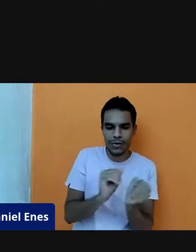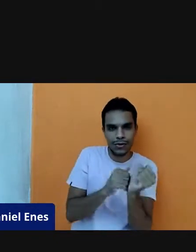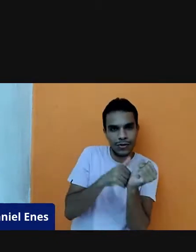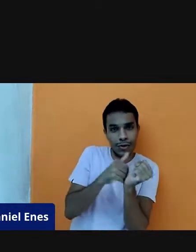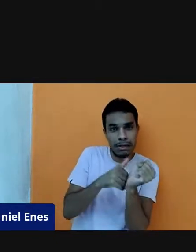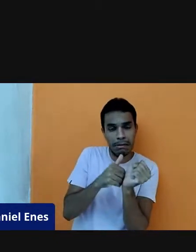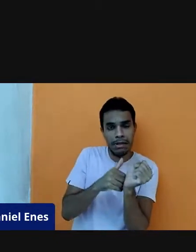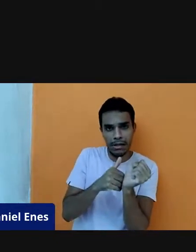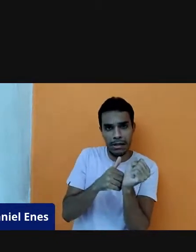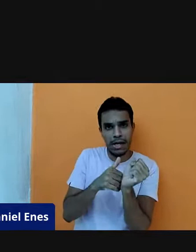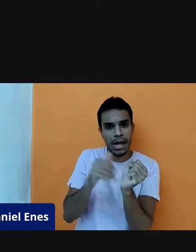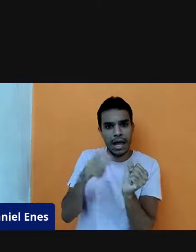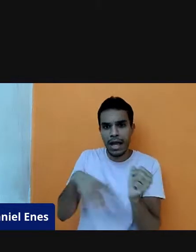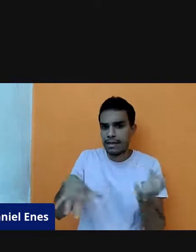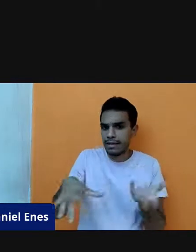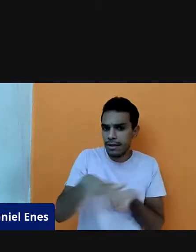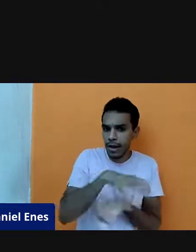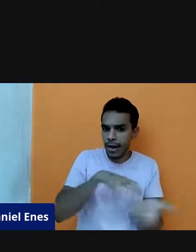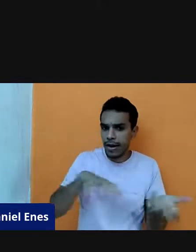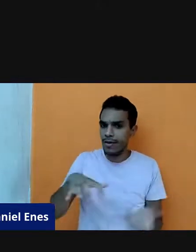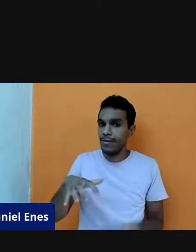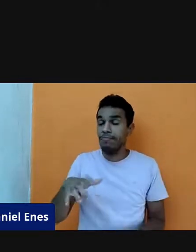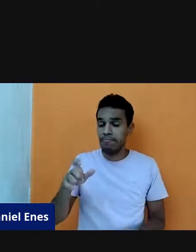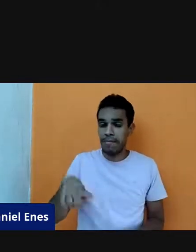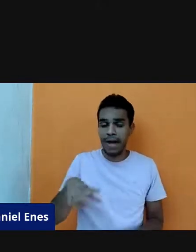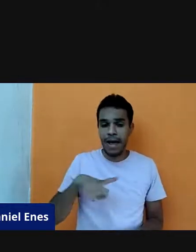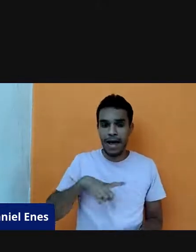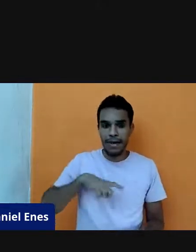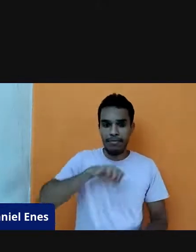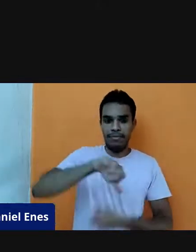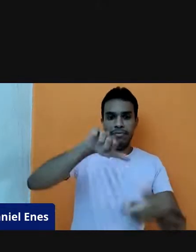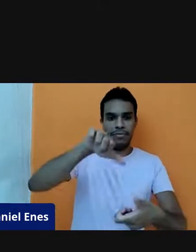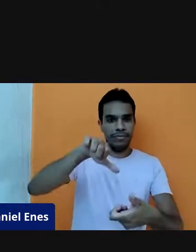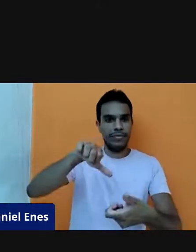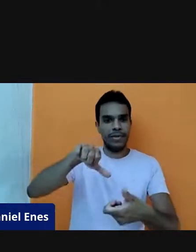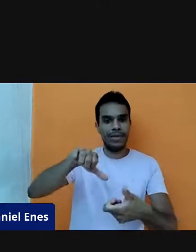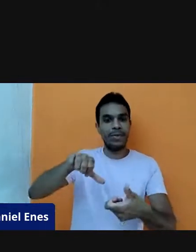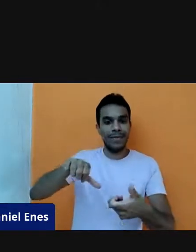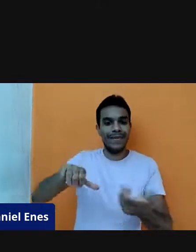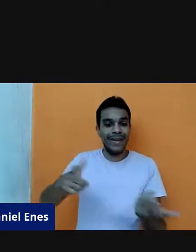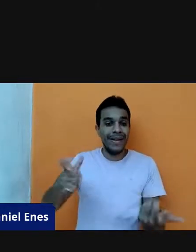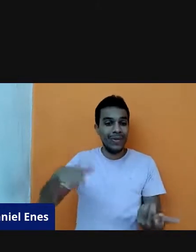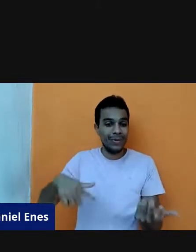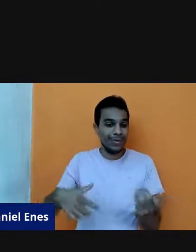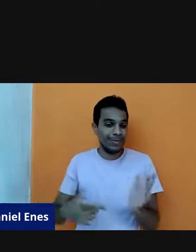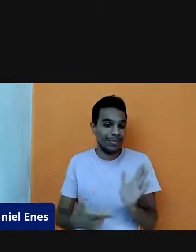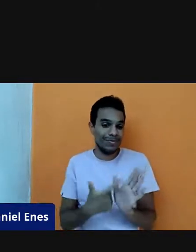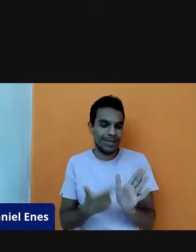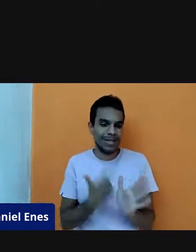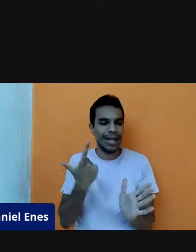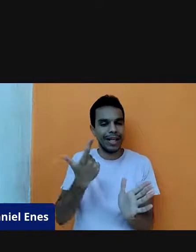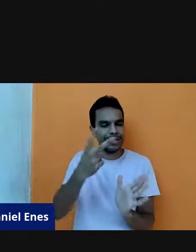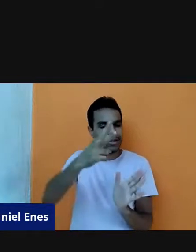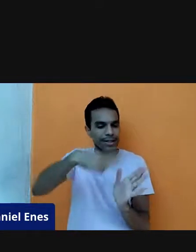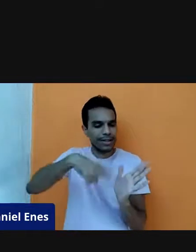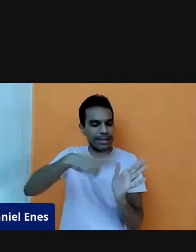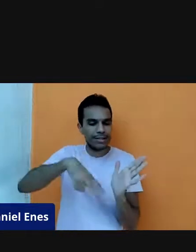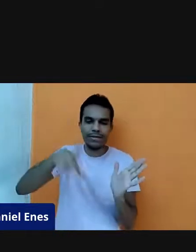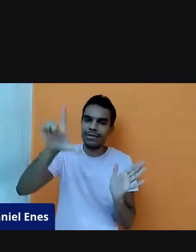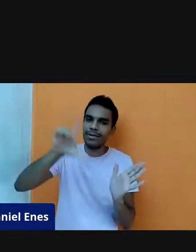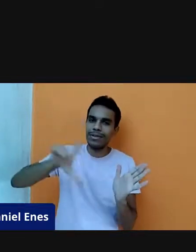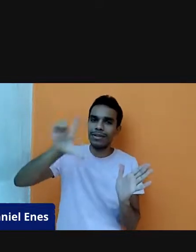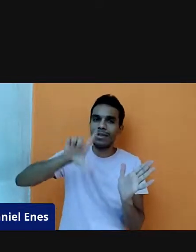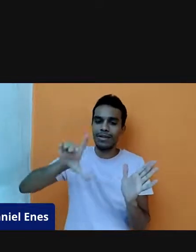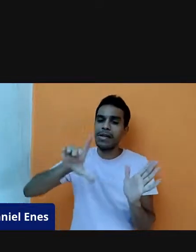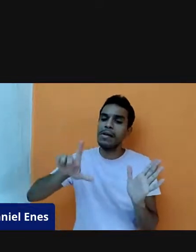si só revolucionário, era transformador daqueles mundos. E a leitura, a literatura, vai fazer